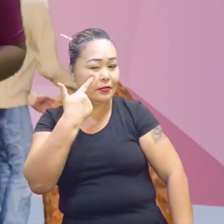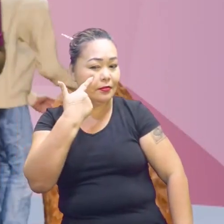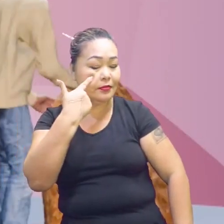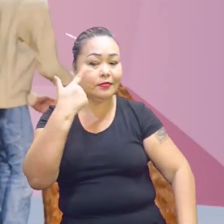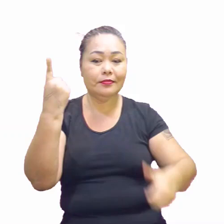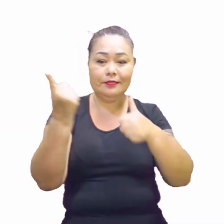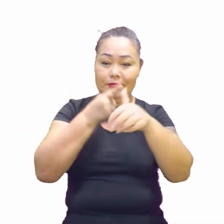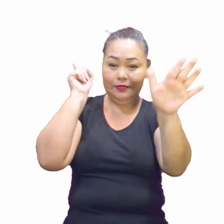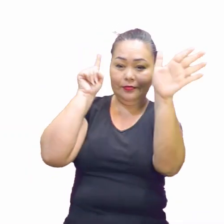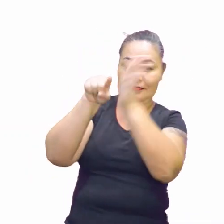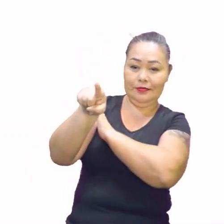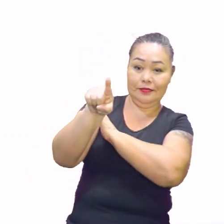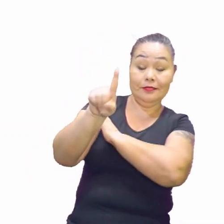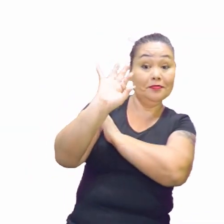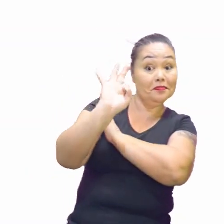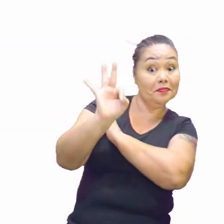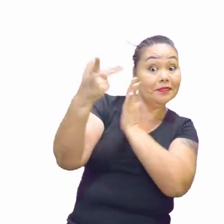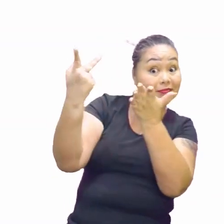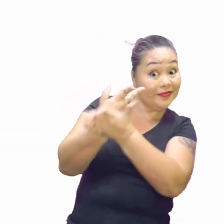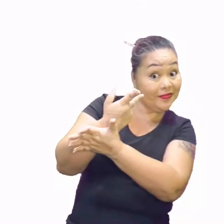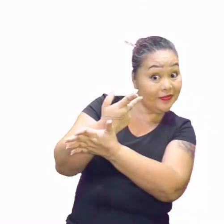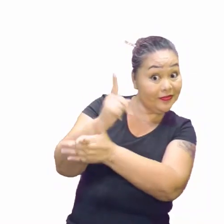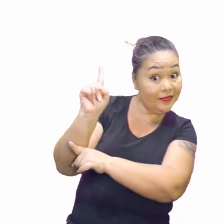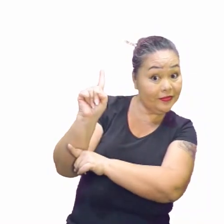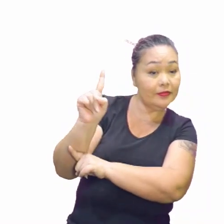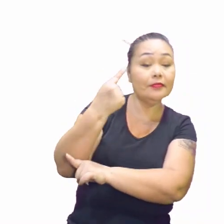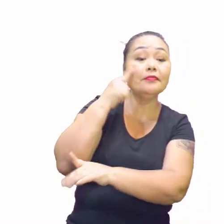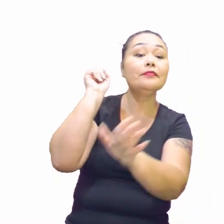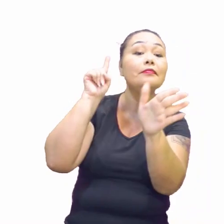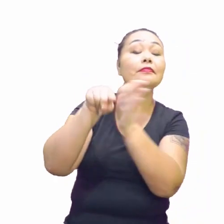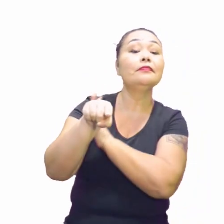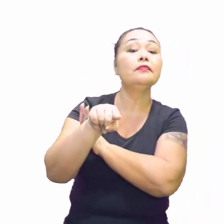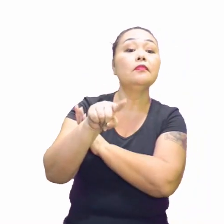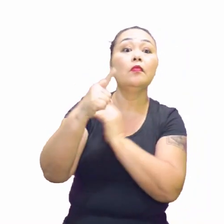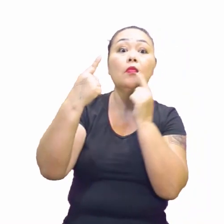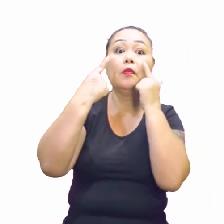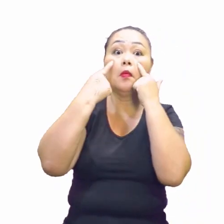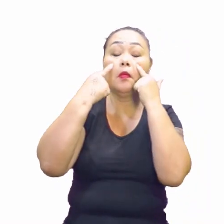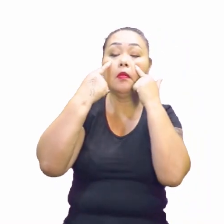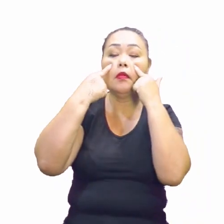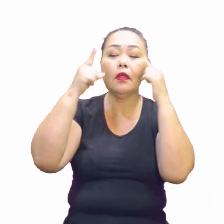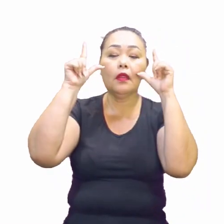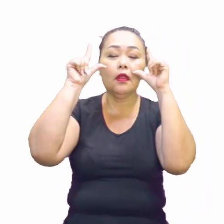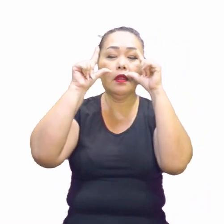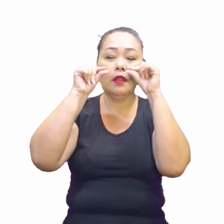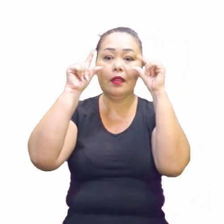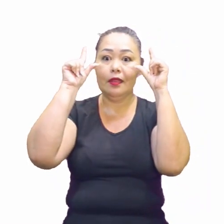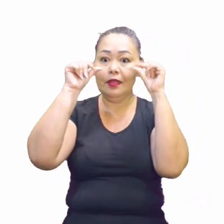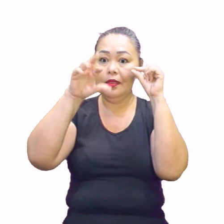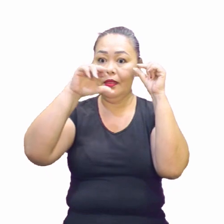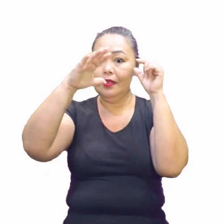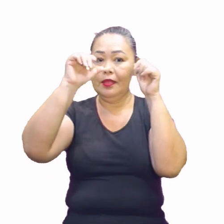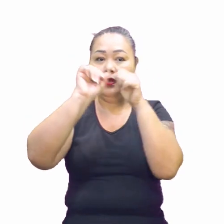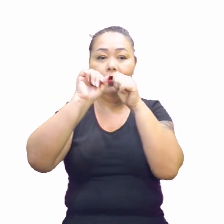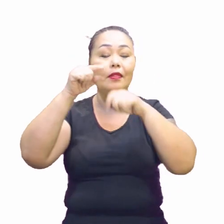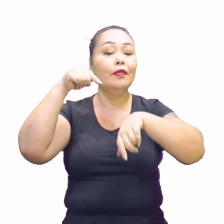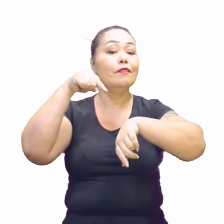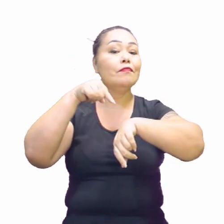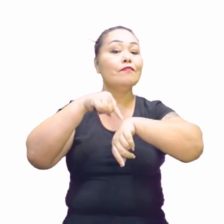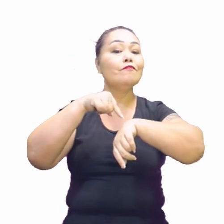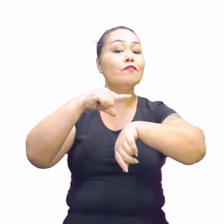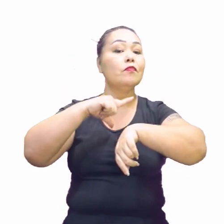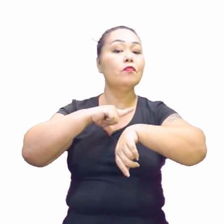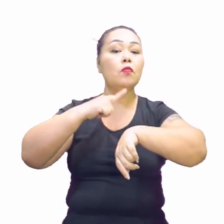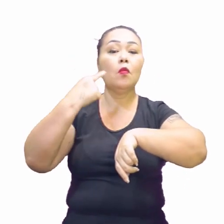nossa primeira questão. Quem acertou, hein? A primeira questão, ela diz assim: olhos de ressaca. Momento